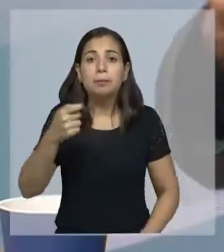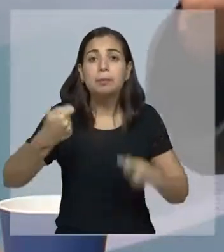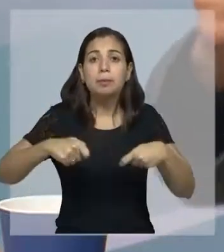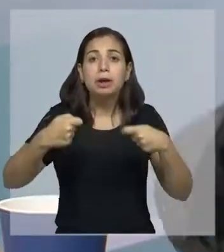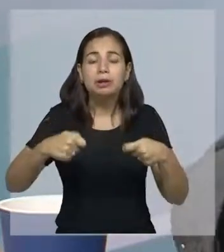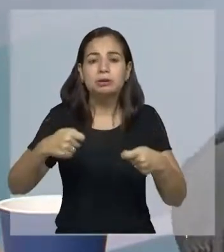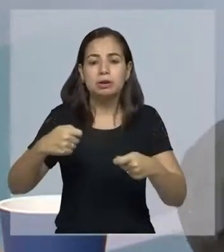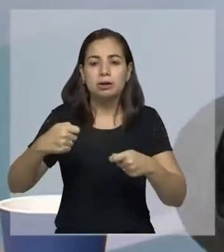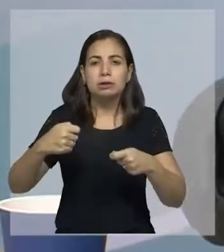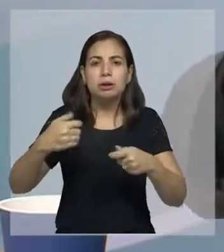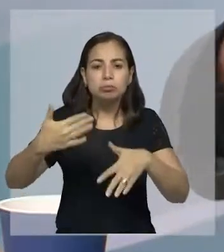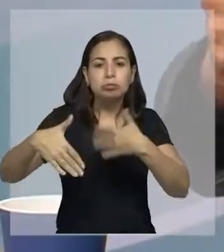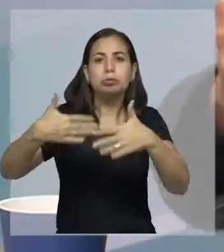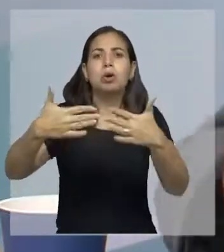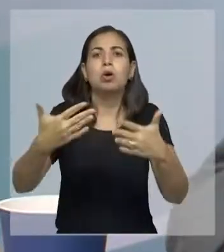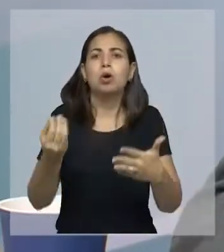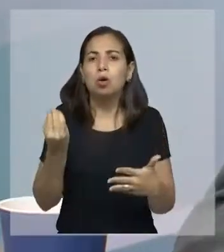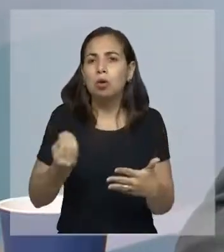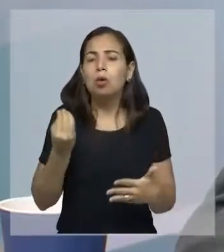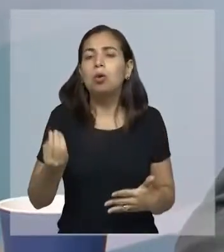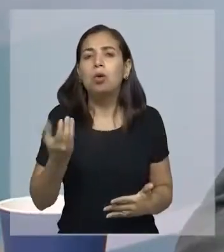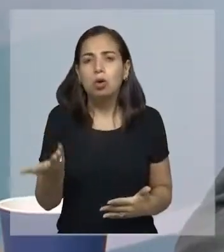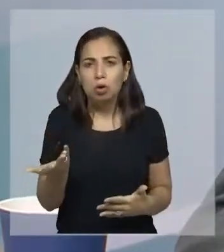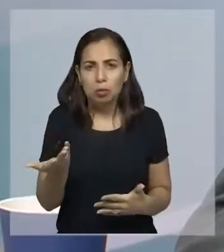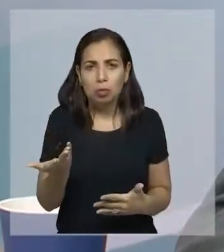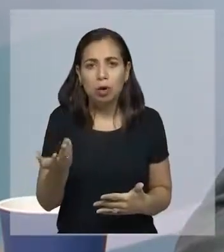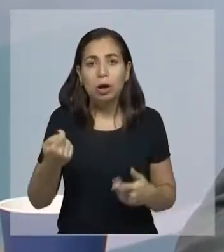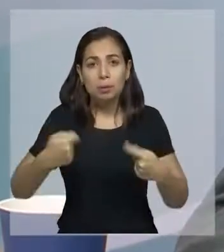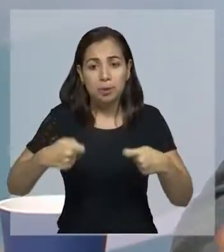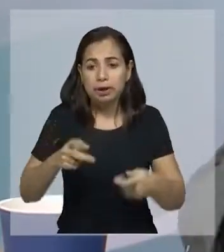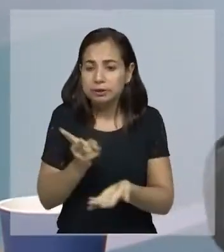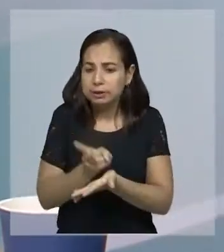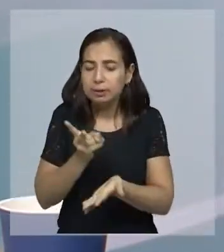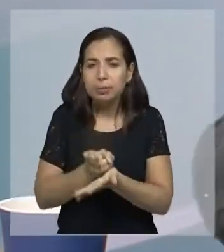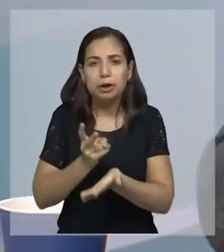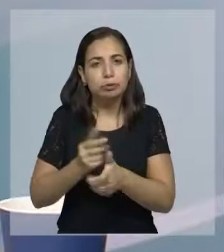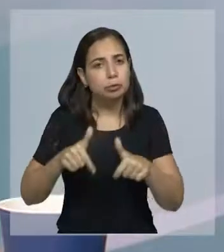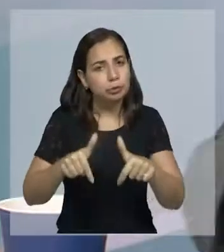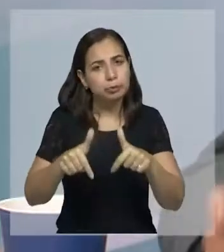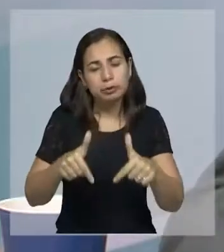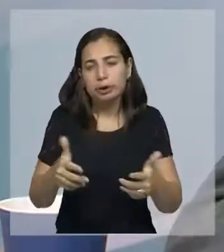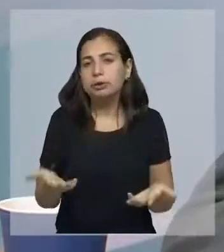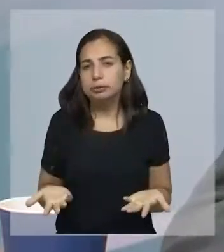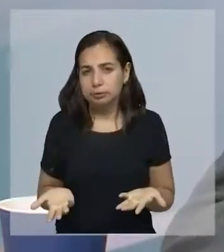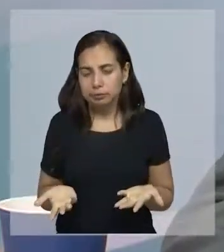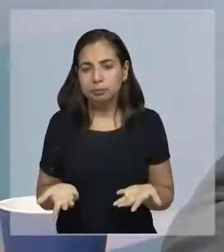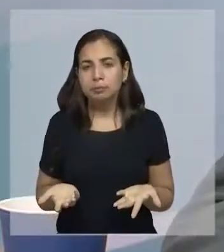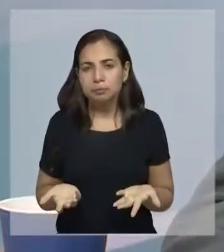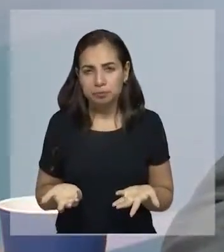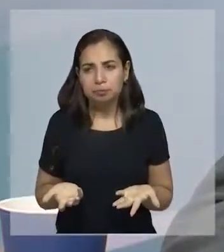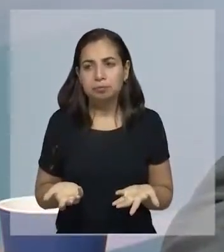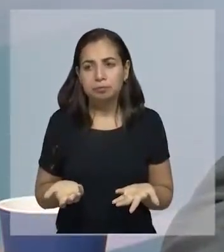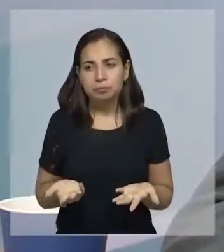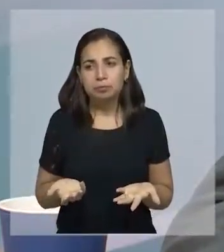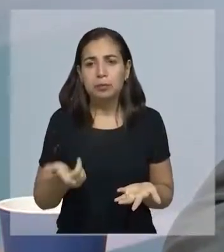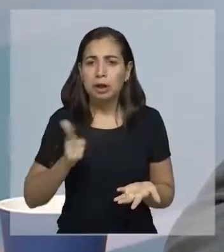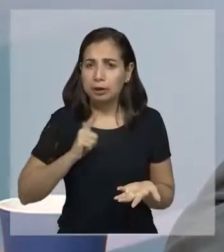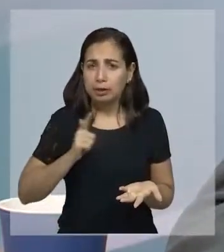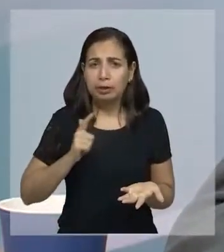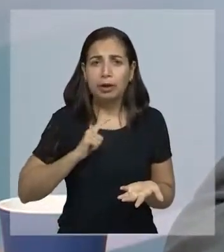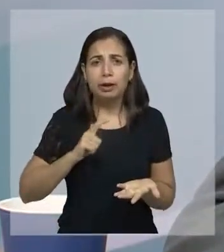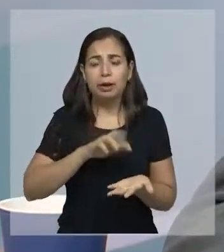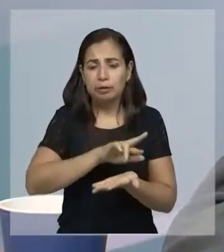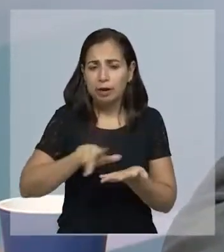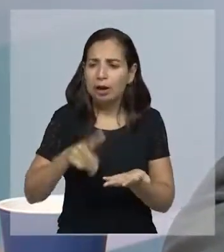mantém esse mesmo passo, essa caminhada, né? Com todas essas questões já apontadas aqui pelo Rui. A